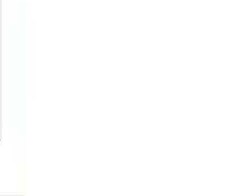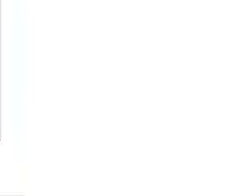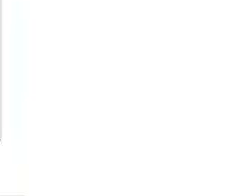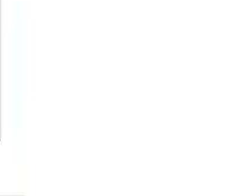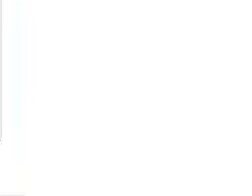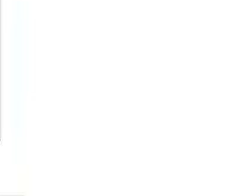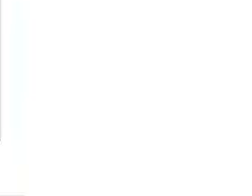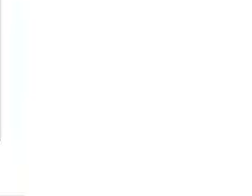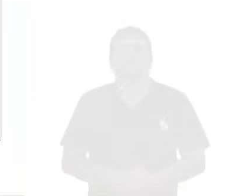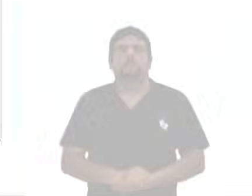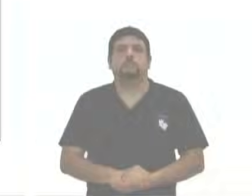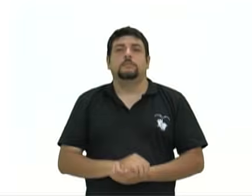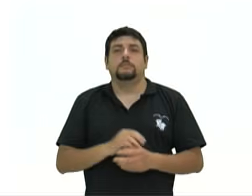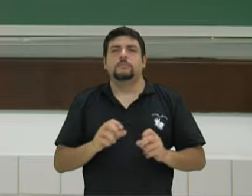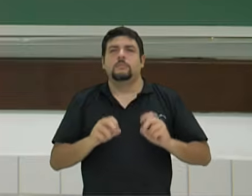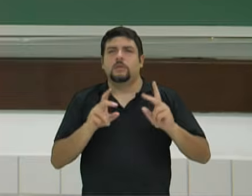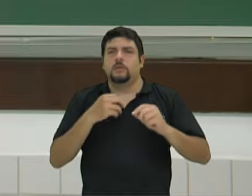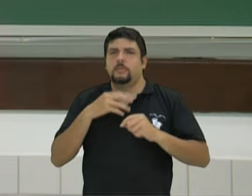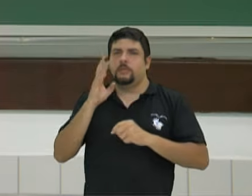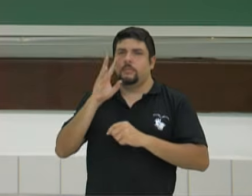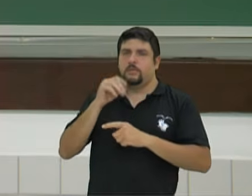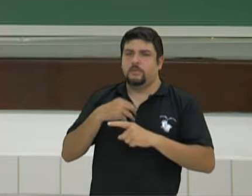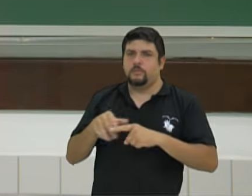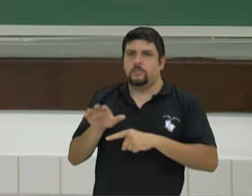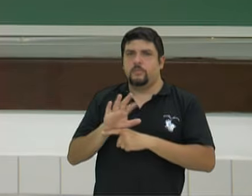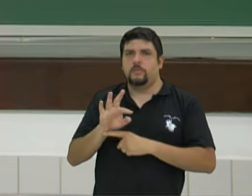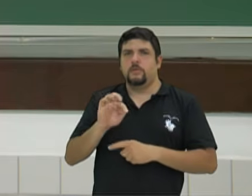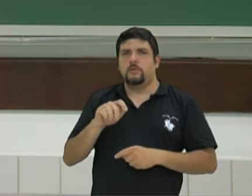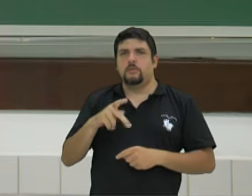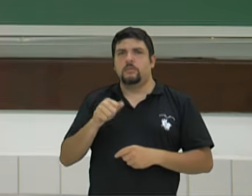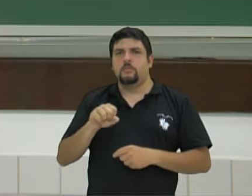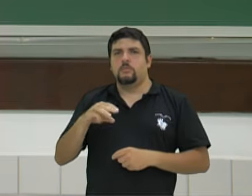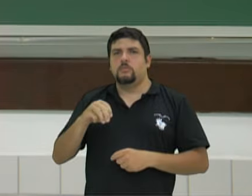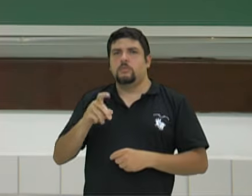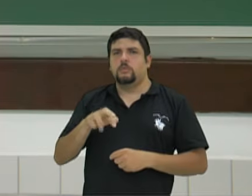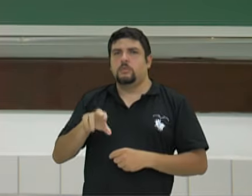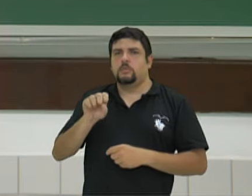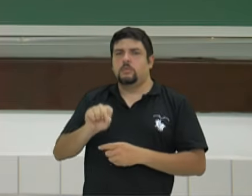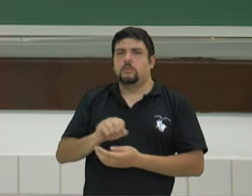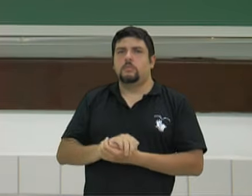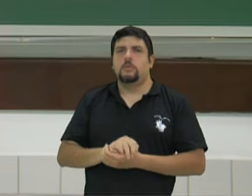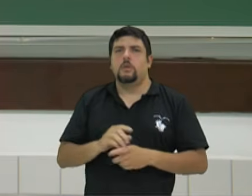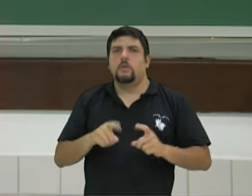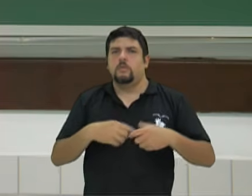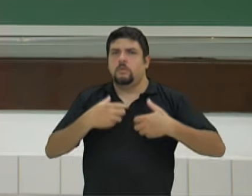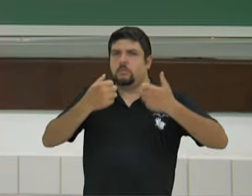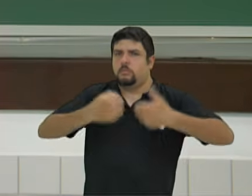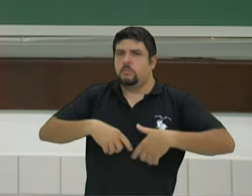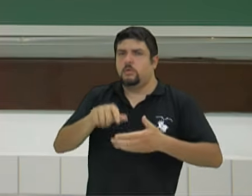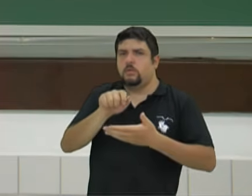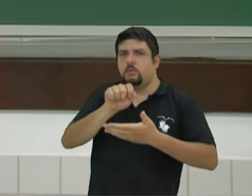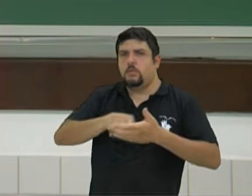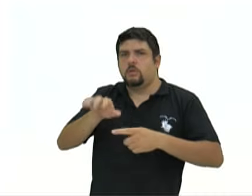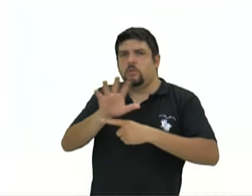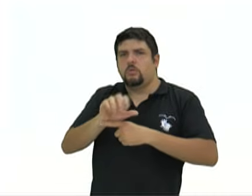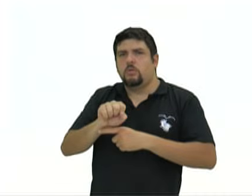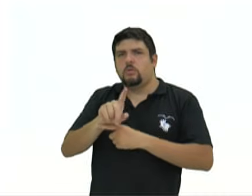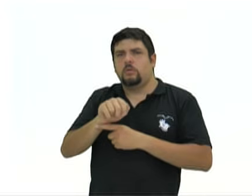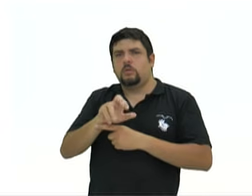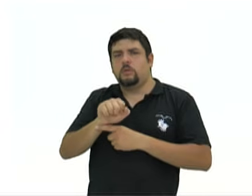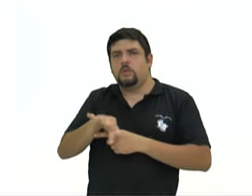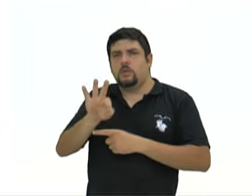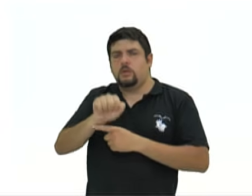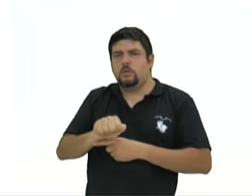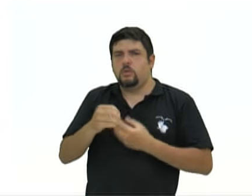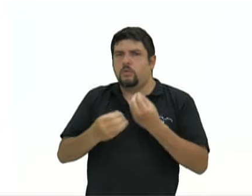E aí, pessoal, bem bacana, Tempos Modernos, né? Então vamos aqui à última questão para você. Escreva sobre o cinema surrealista, suas características e no que se diferenciava do